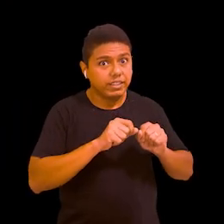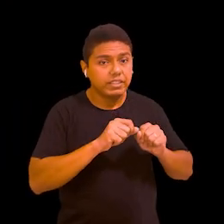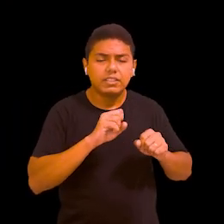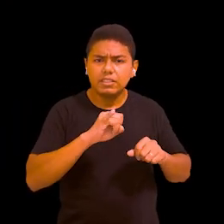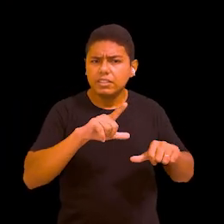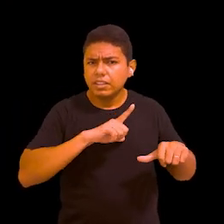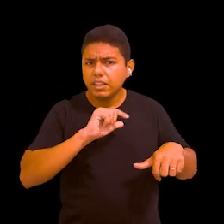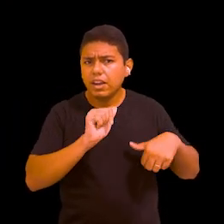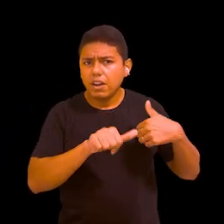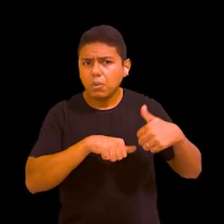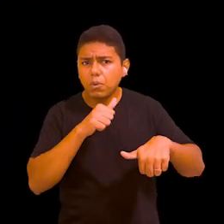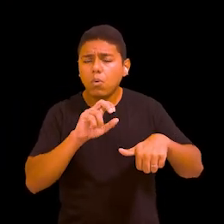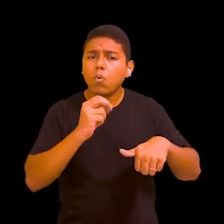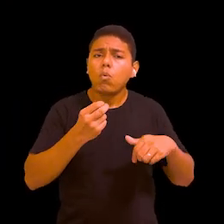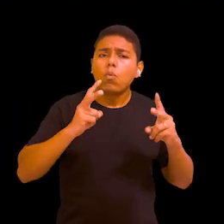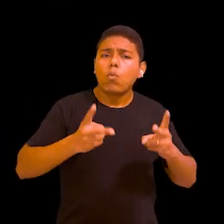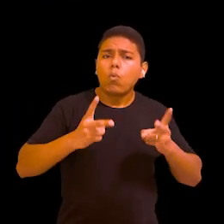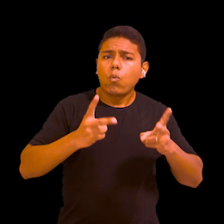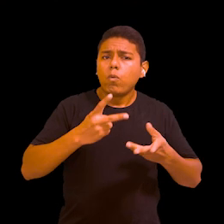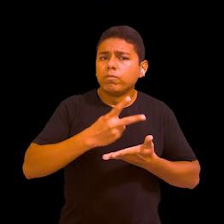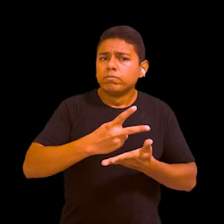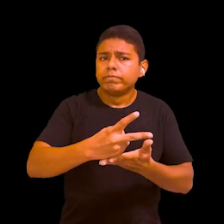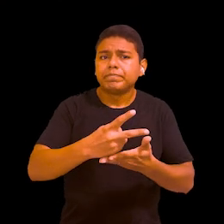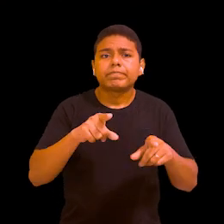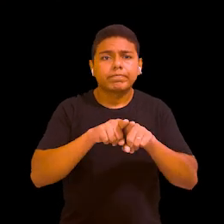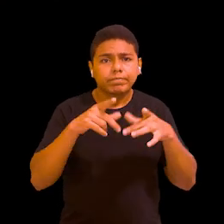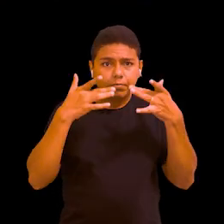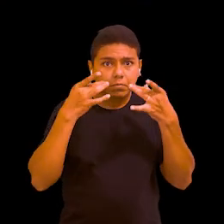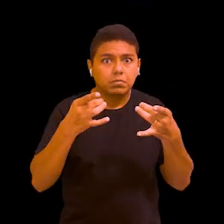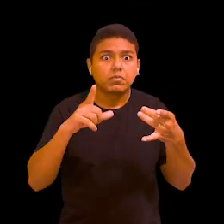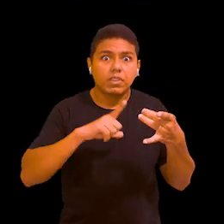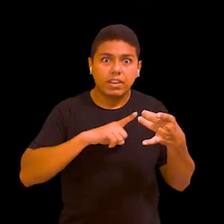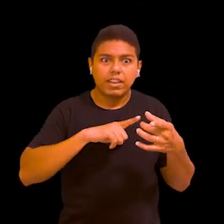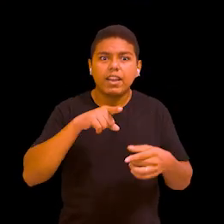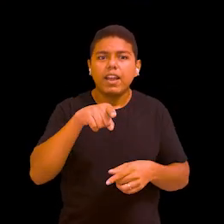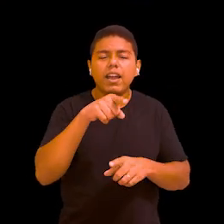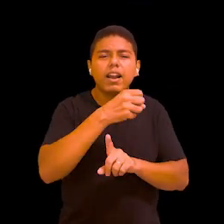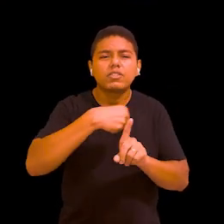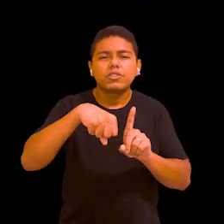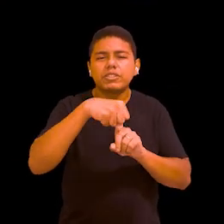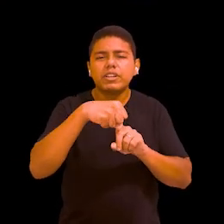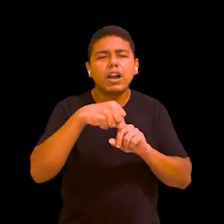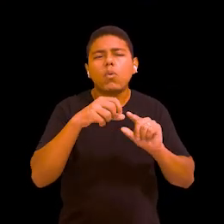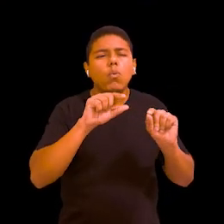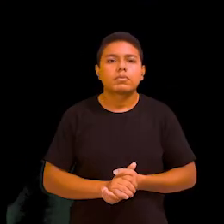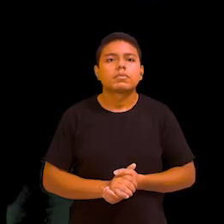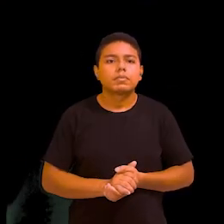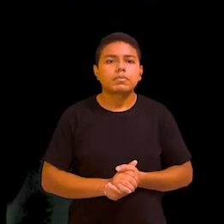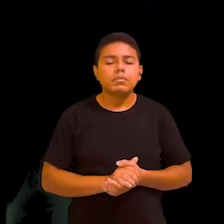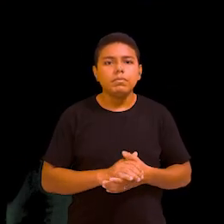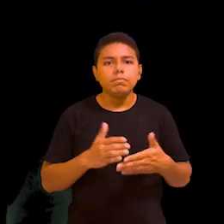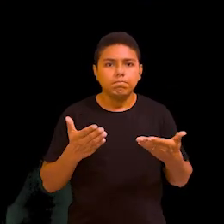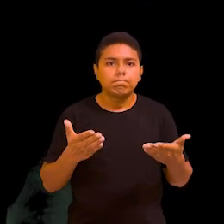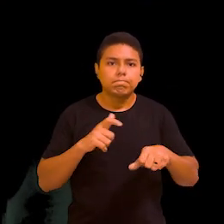houve alterações e estar atento às condições sociais desta puérpera, em relação especialmente